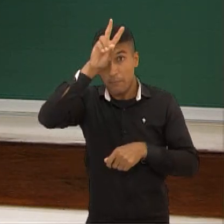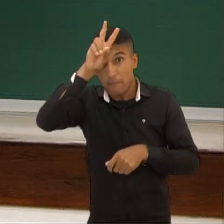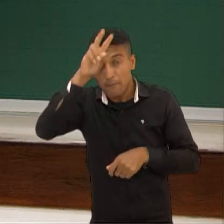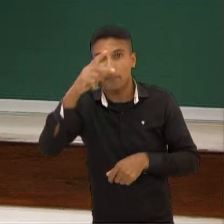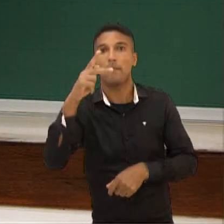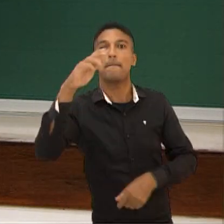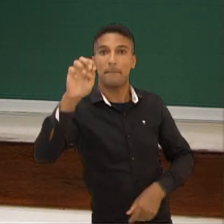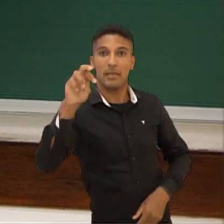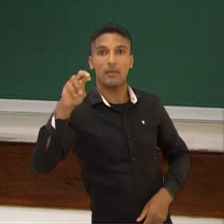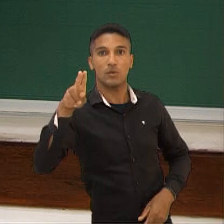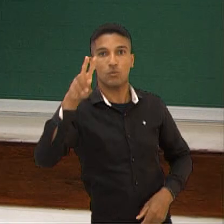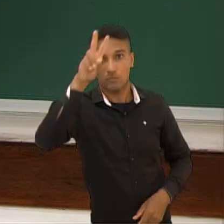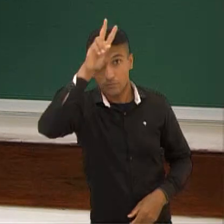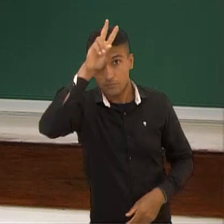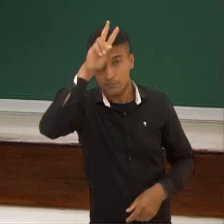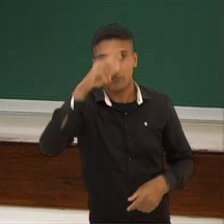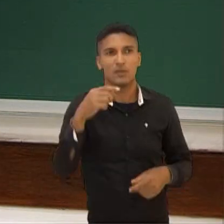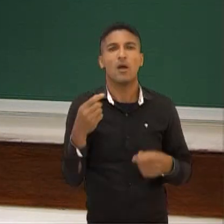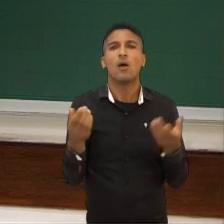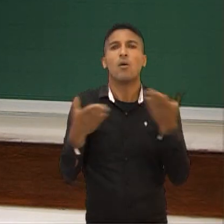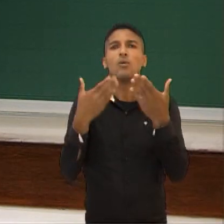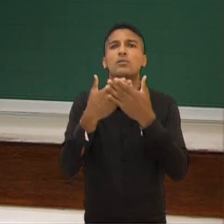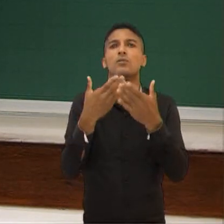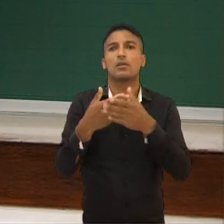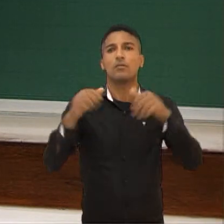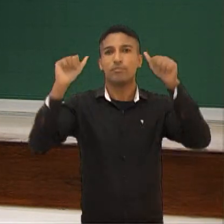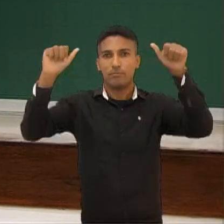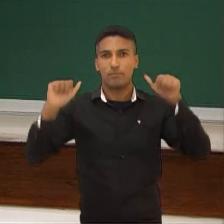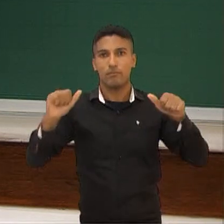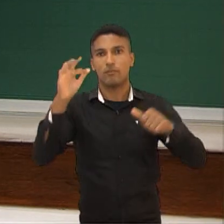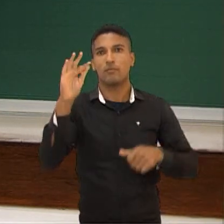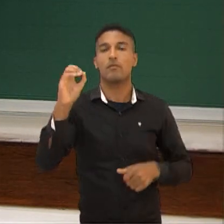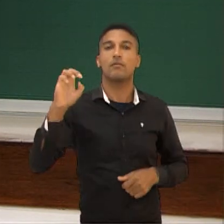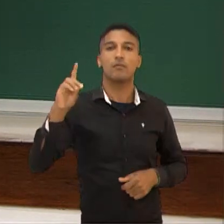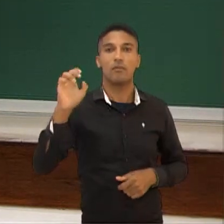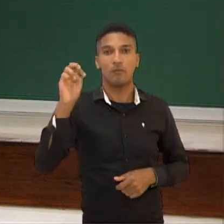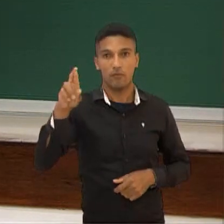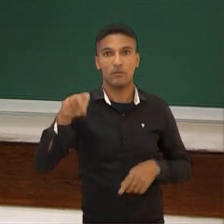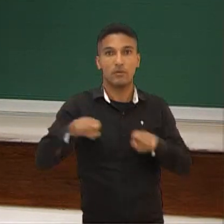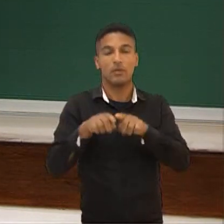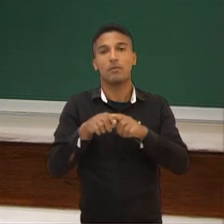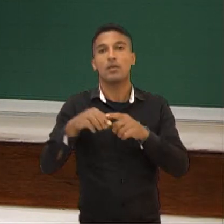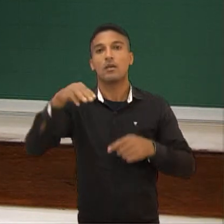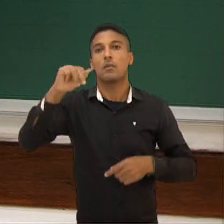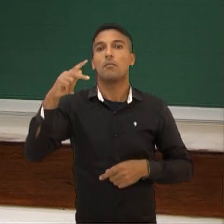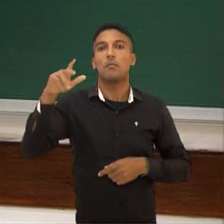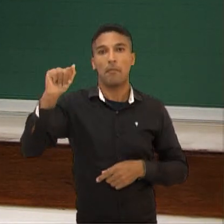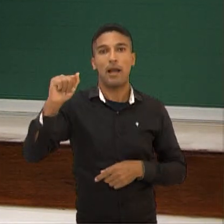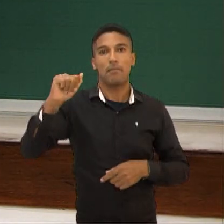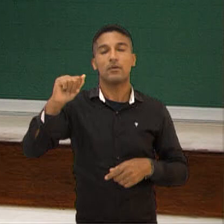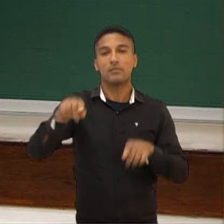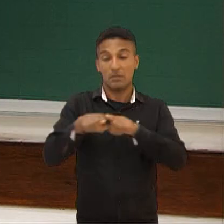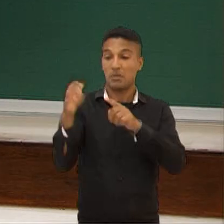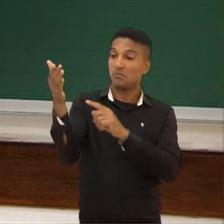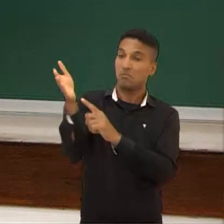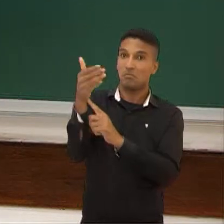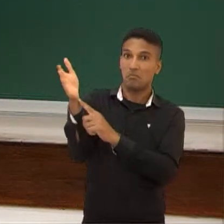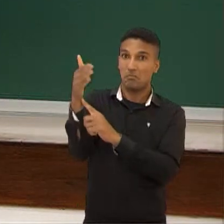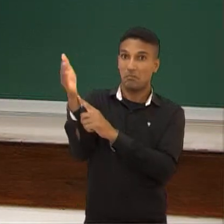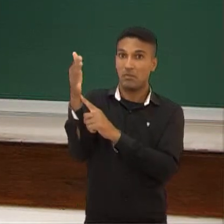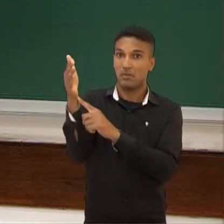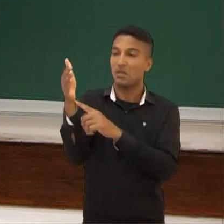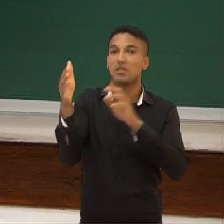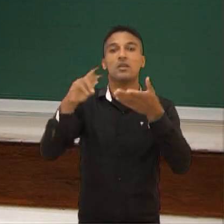folder turístico, o mapa, né, e a bandeira. Falamos da bandeira, das origens, né, do porquê que ela existe, o que significam